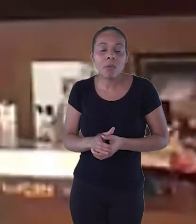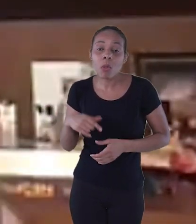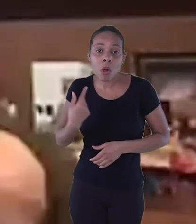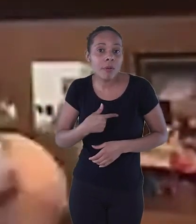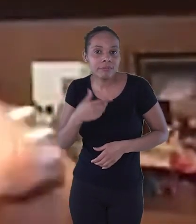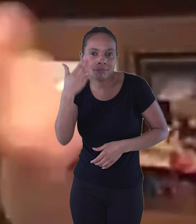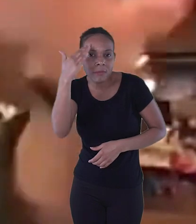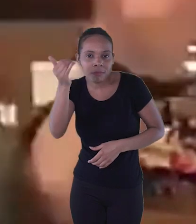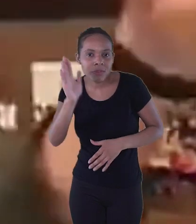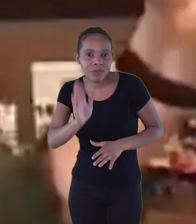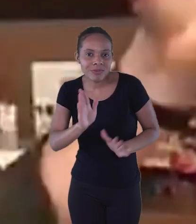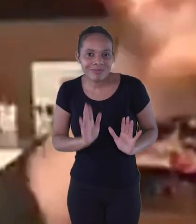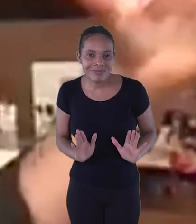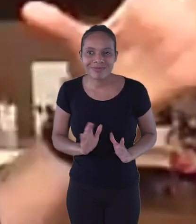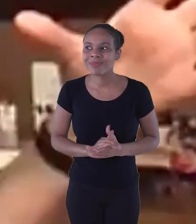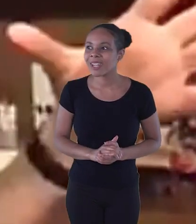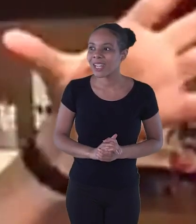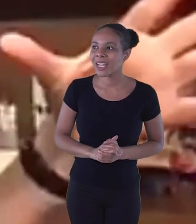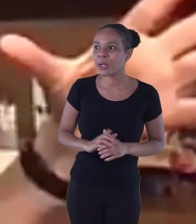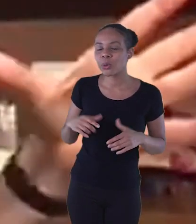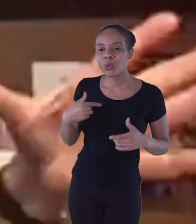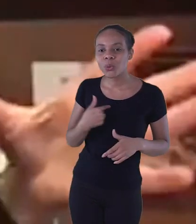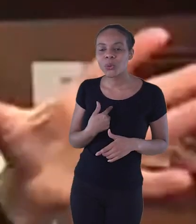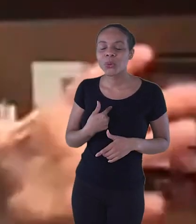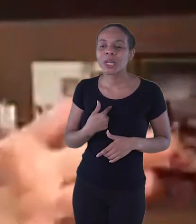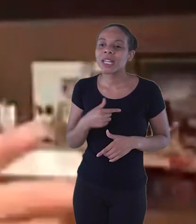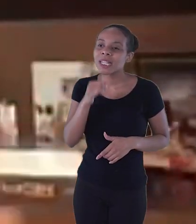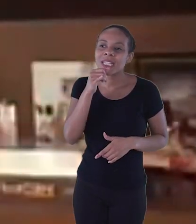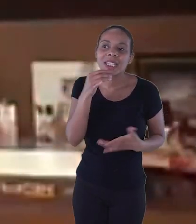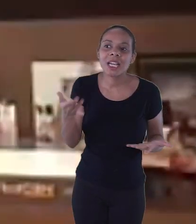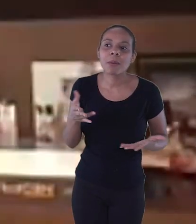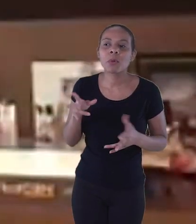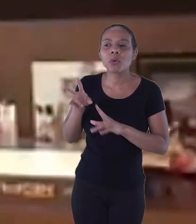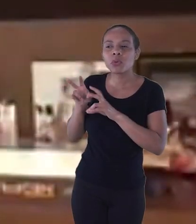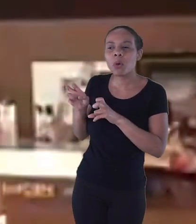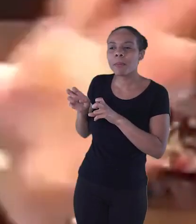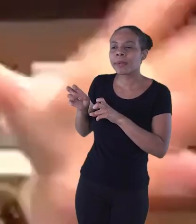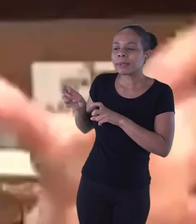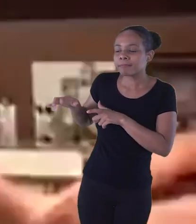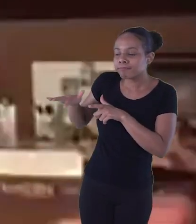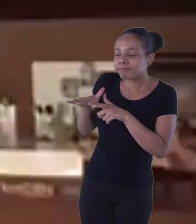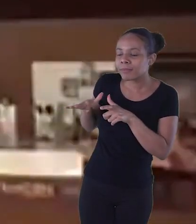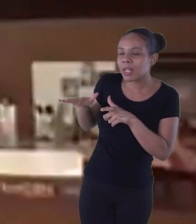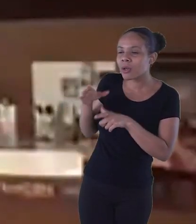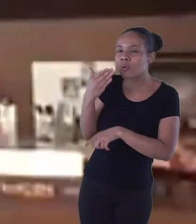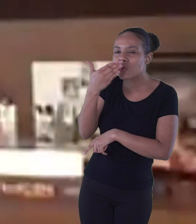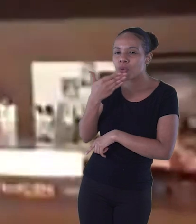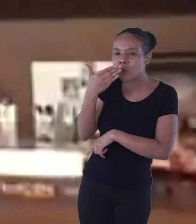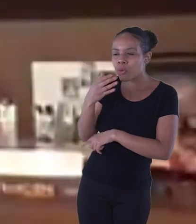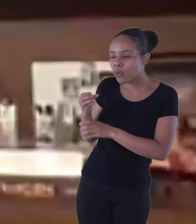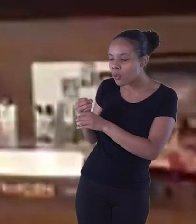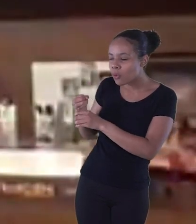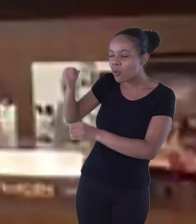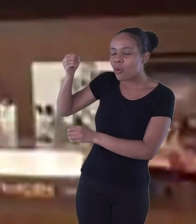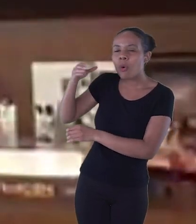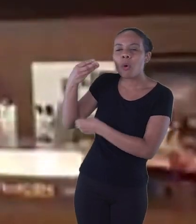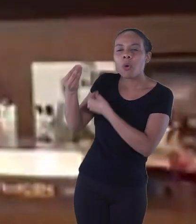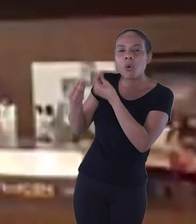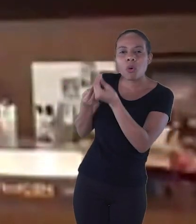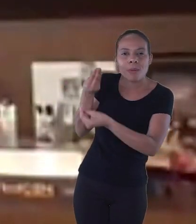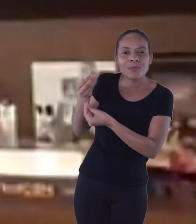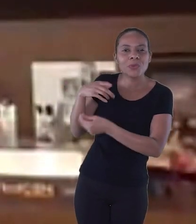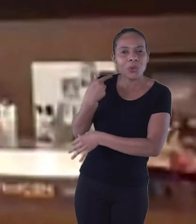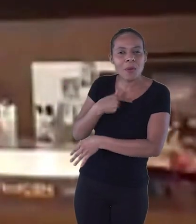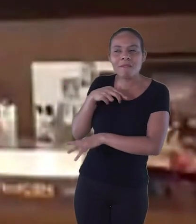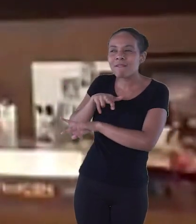contar. A gente começava com um longo arrazoado sobre o ambiente da cana, né, o que era um engenho. Isso nós fizemos